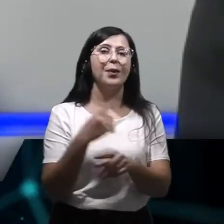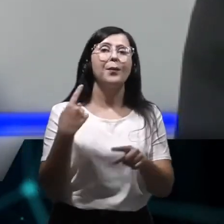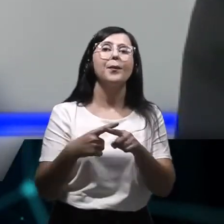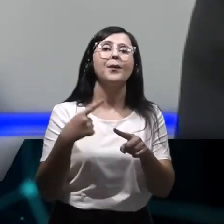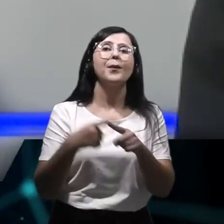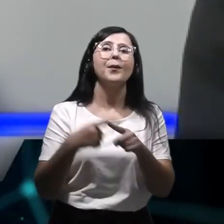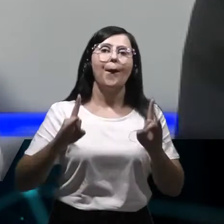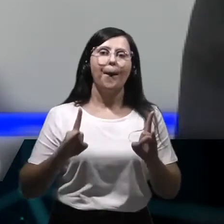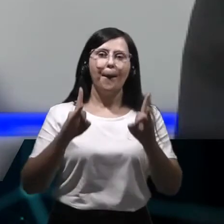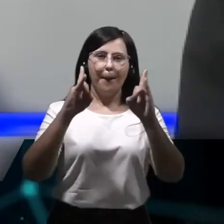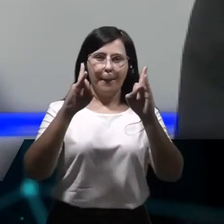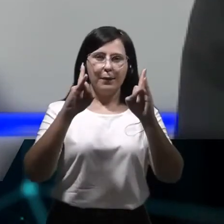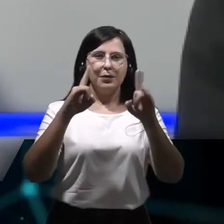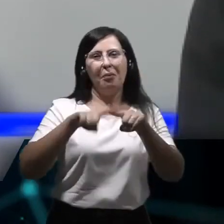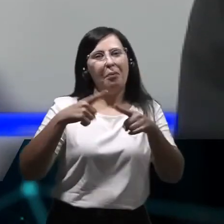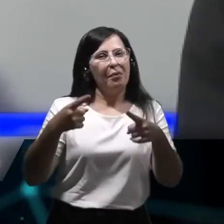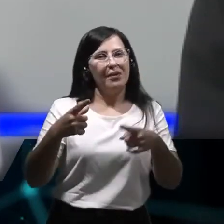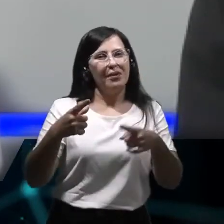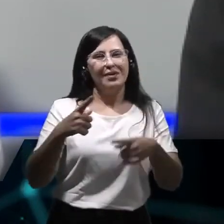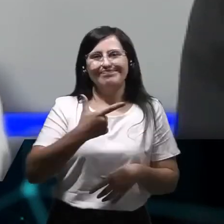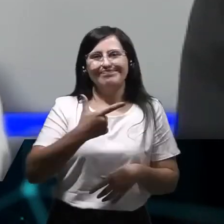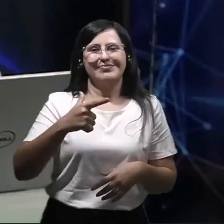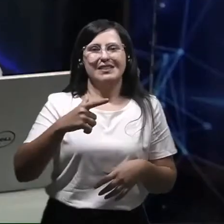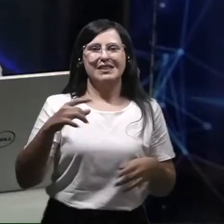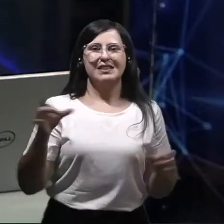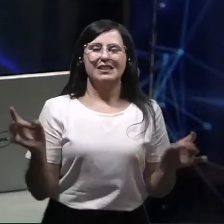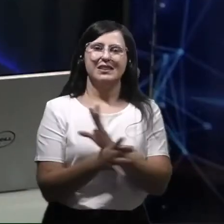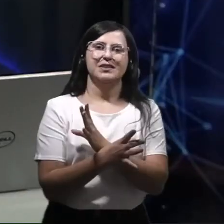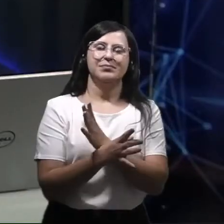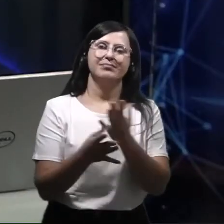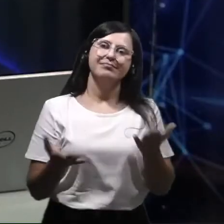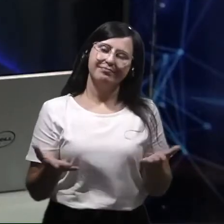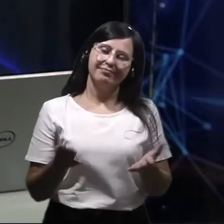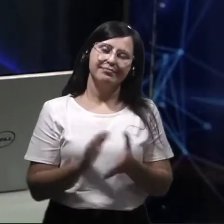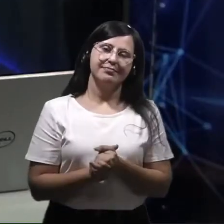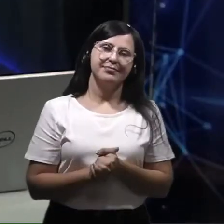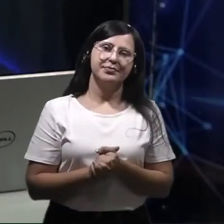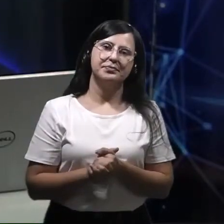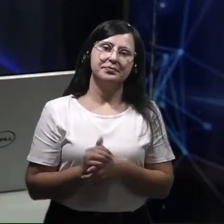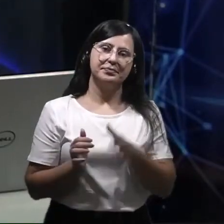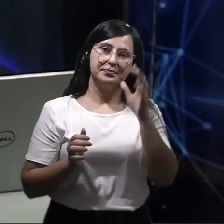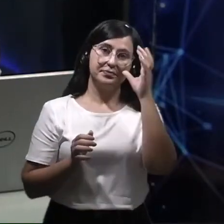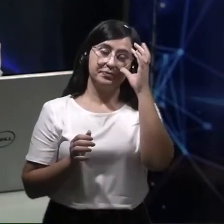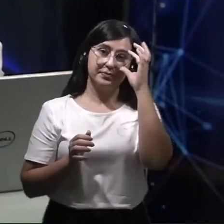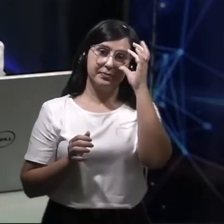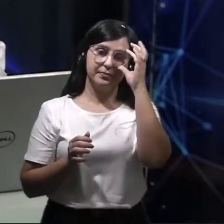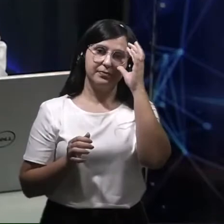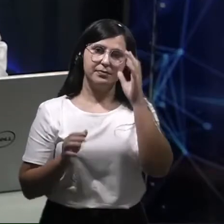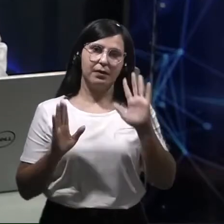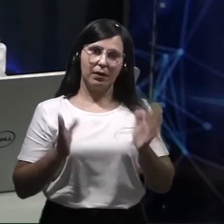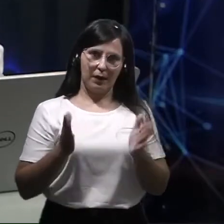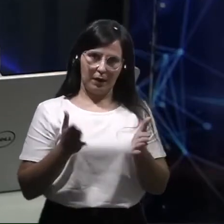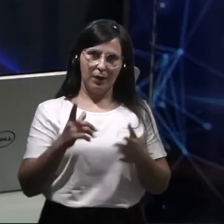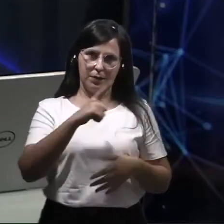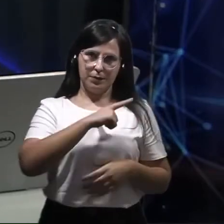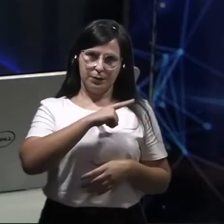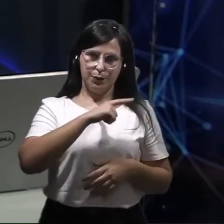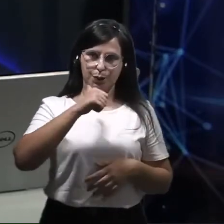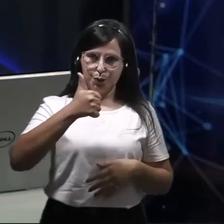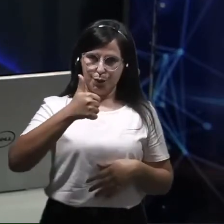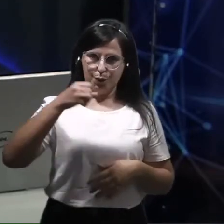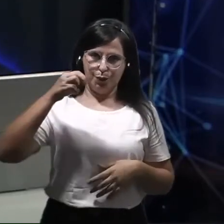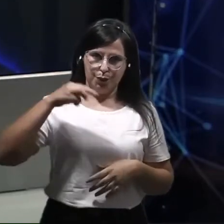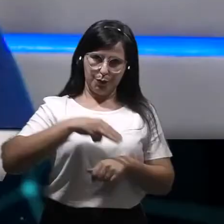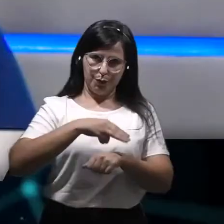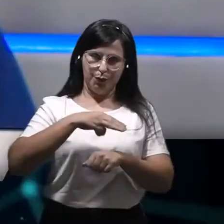tamanho e até hoje vocês ainda não disseram. Encerrado o tempo, candidato. Candidato, agora tem um minuto para